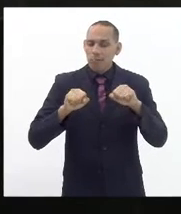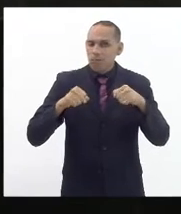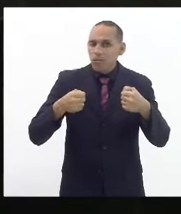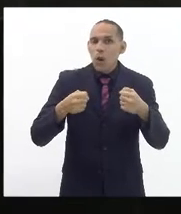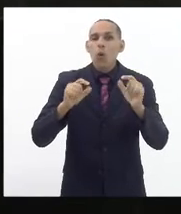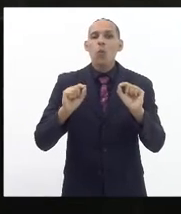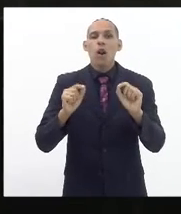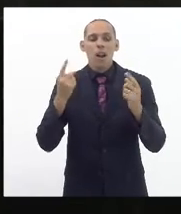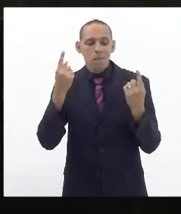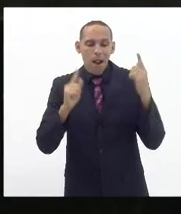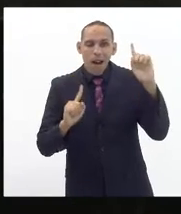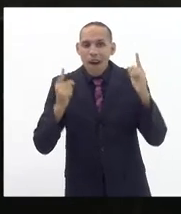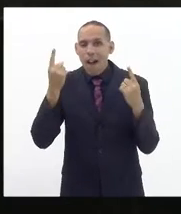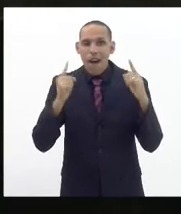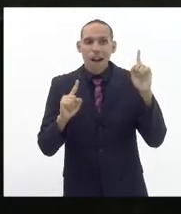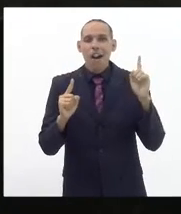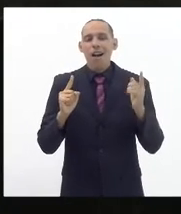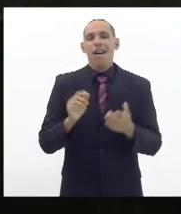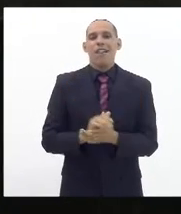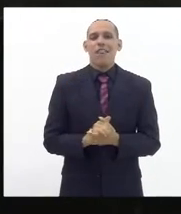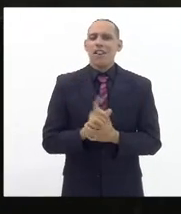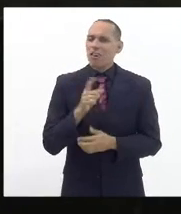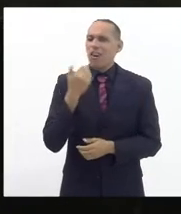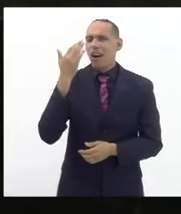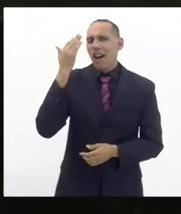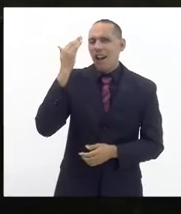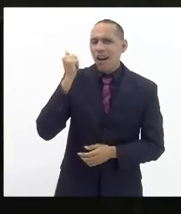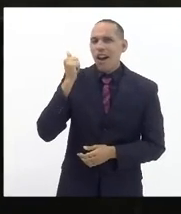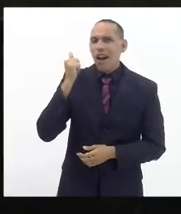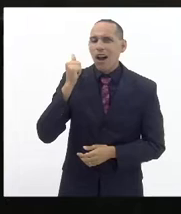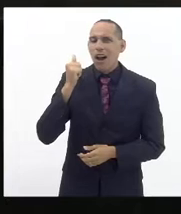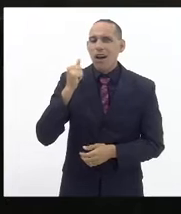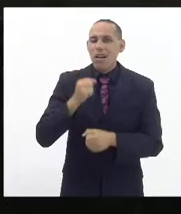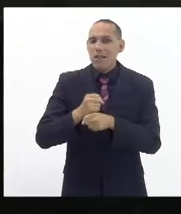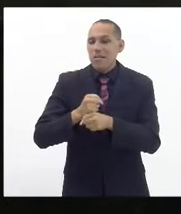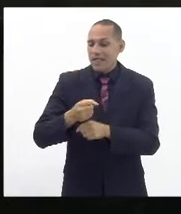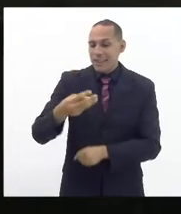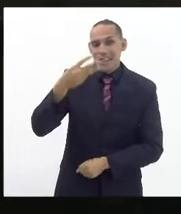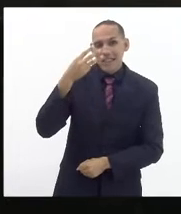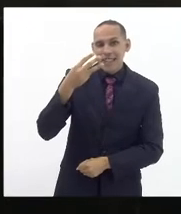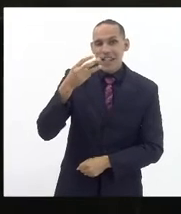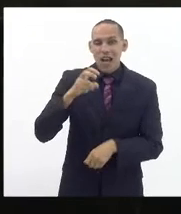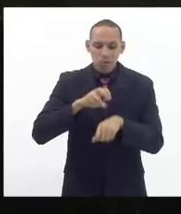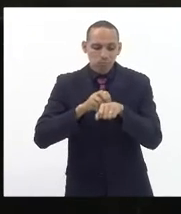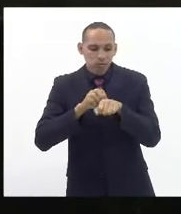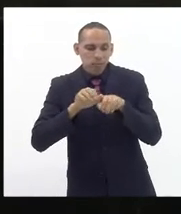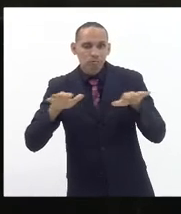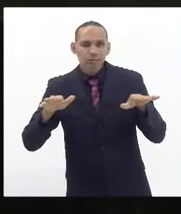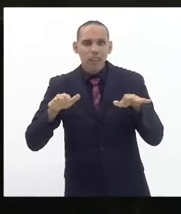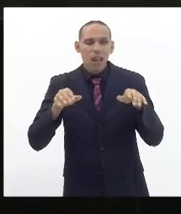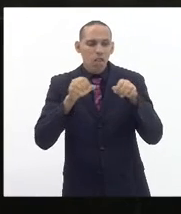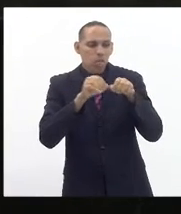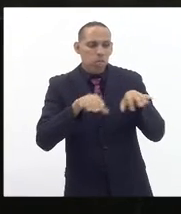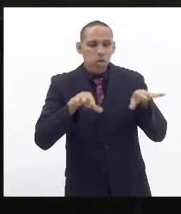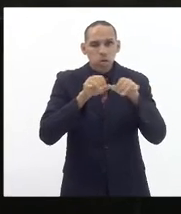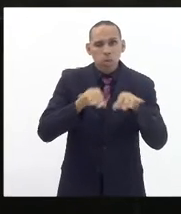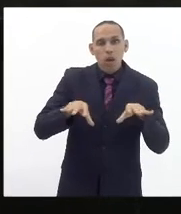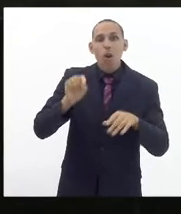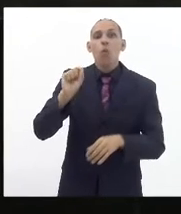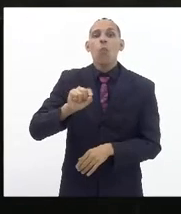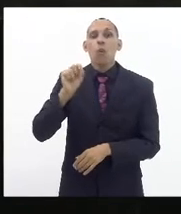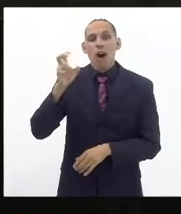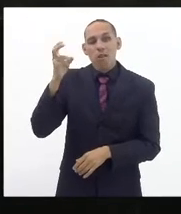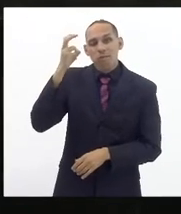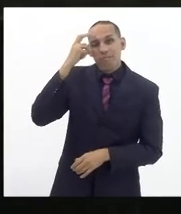carnaval. A gente sabe que os 3 anos de pandemia, ele foi extremamente danoso para a cultura. Foi um